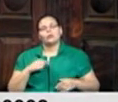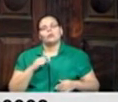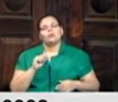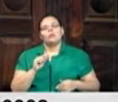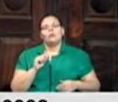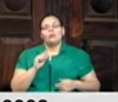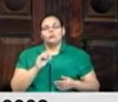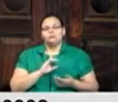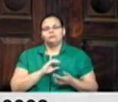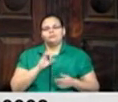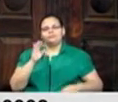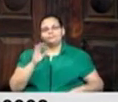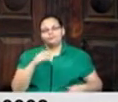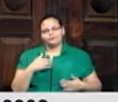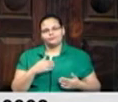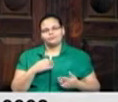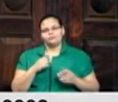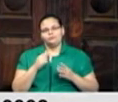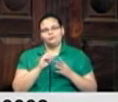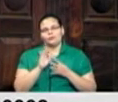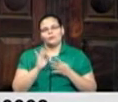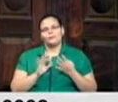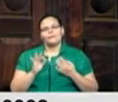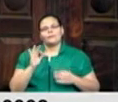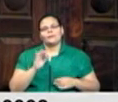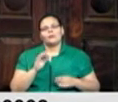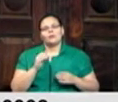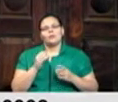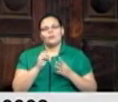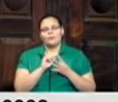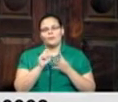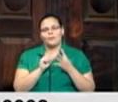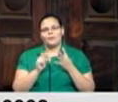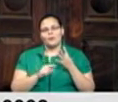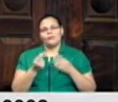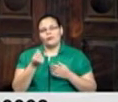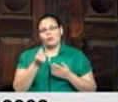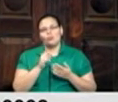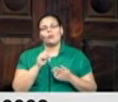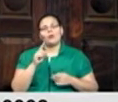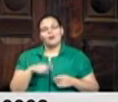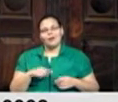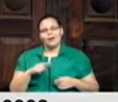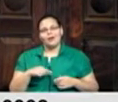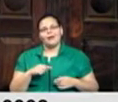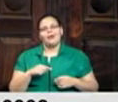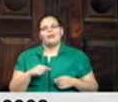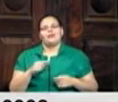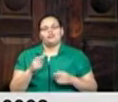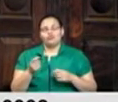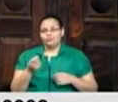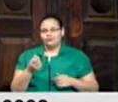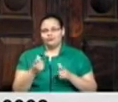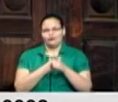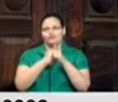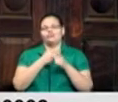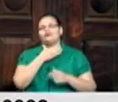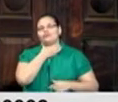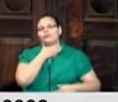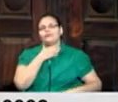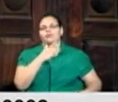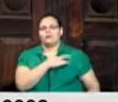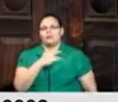uma parcela significativa deste valor é dívida da saúde, do